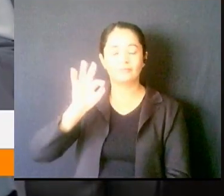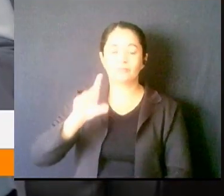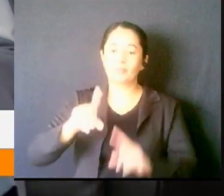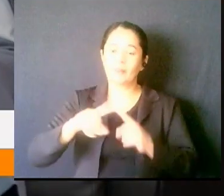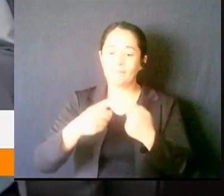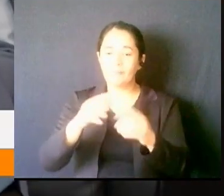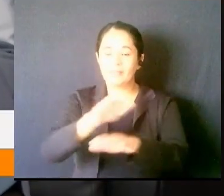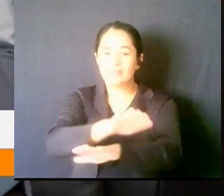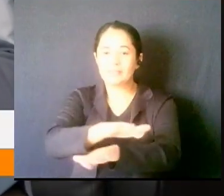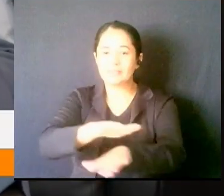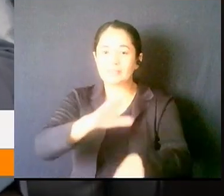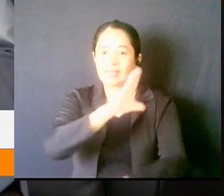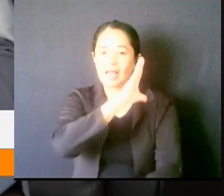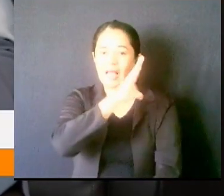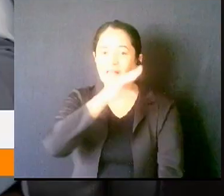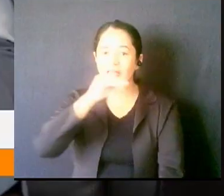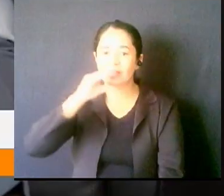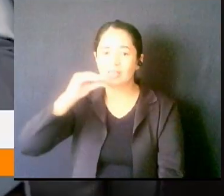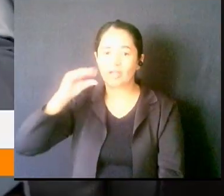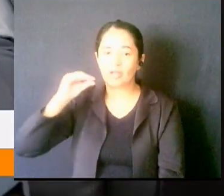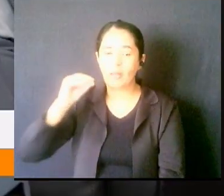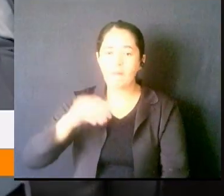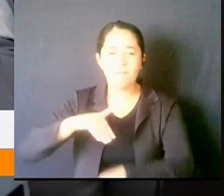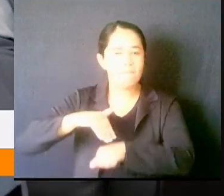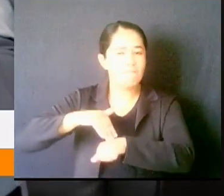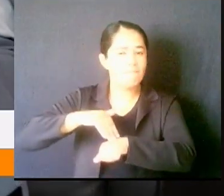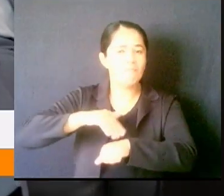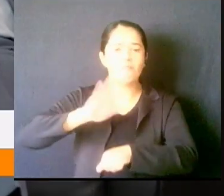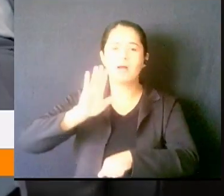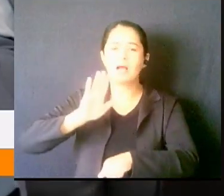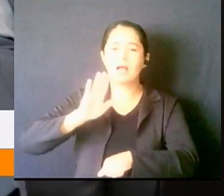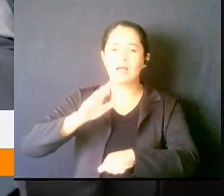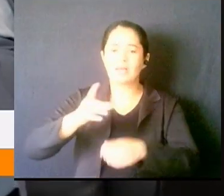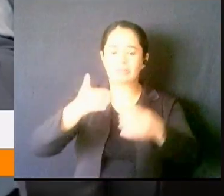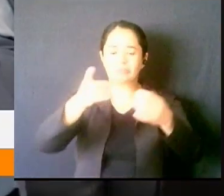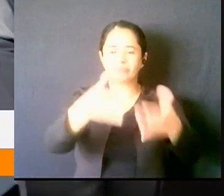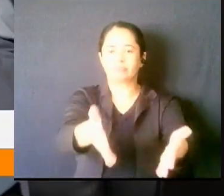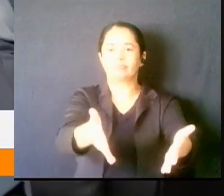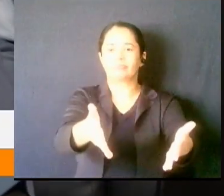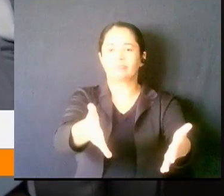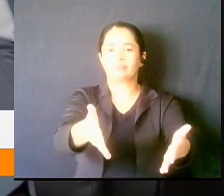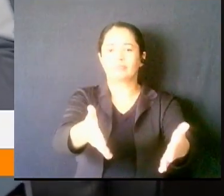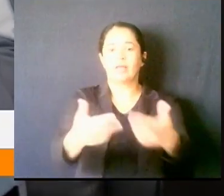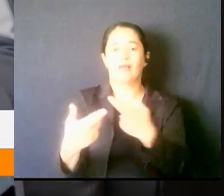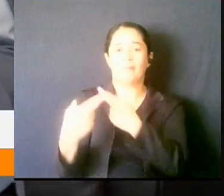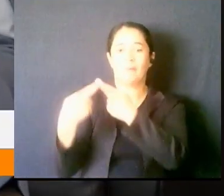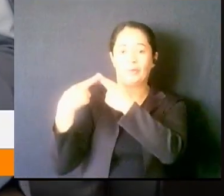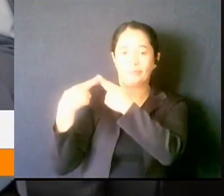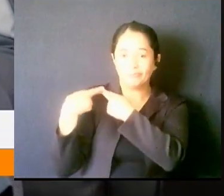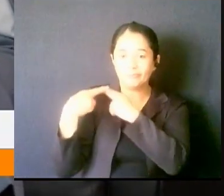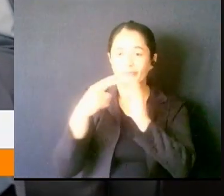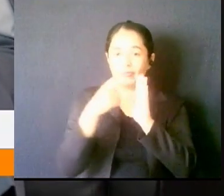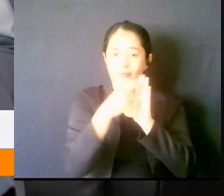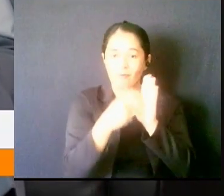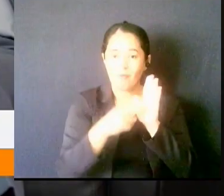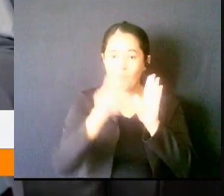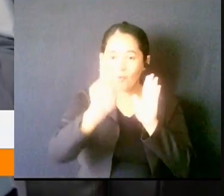quanto mais deixar na mão do adolescente a responsabilidade pelo uso do contraceptivo, maior é a